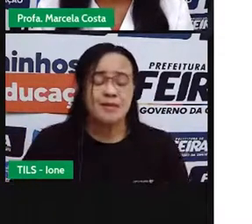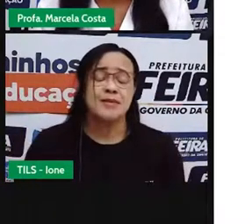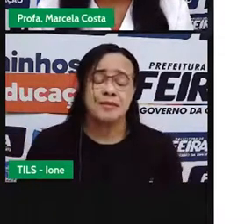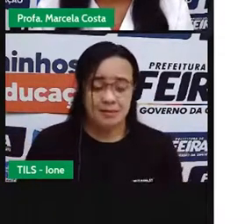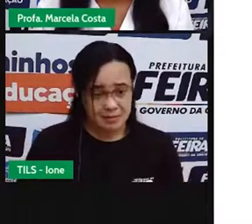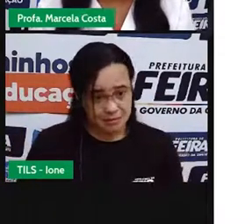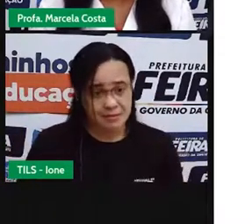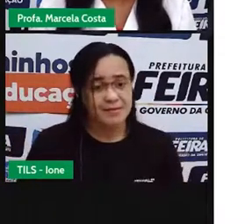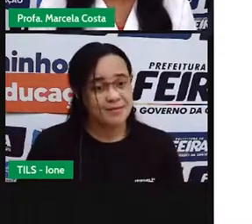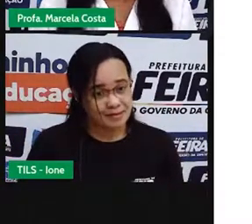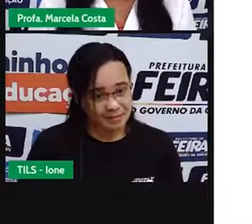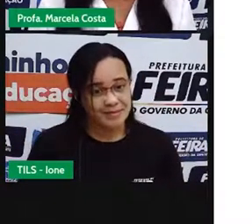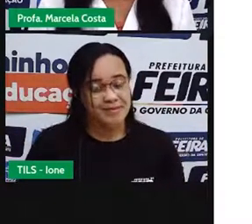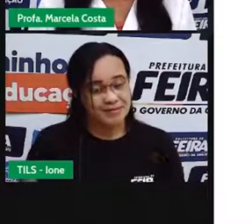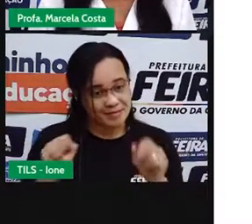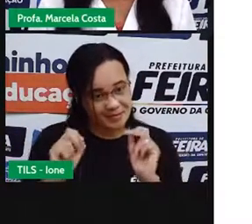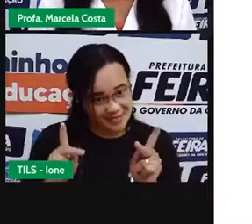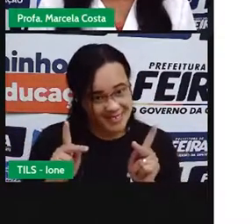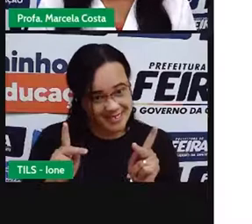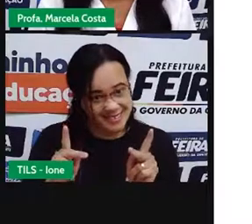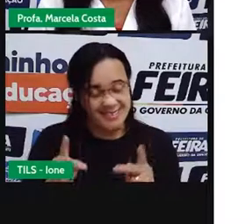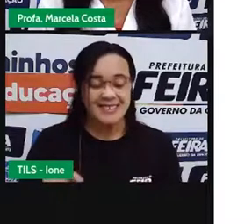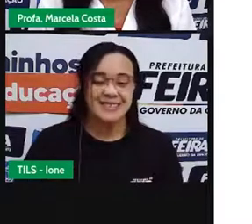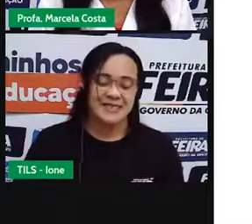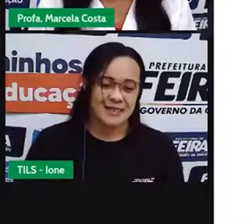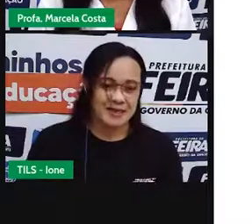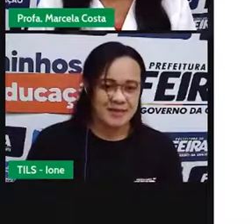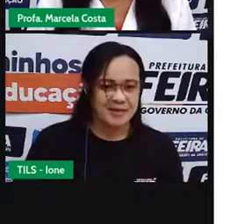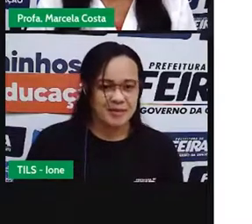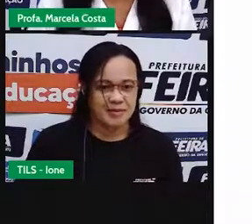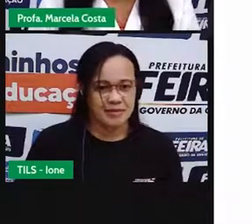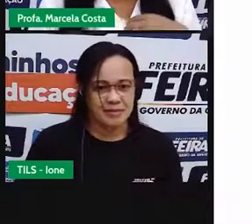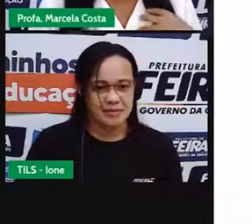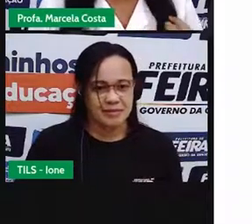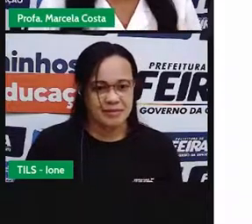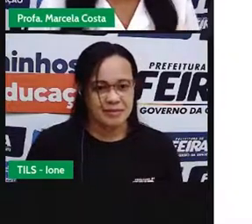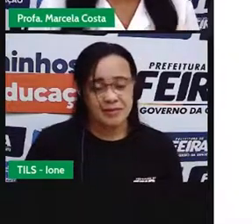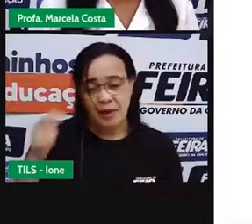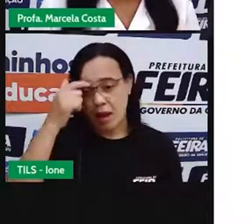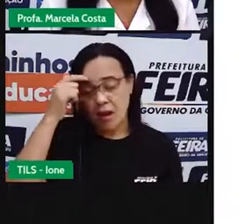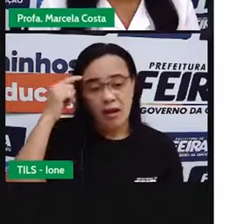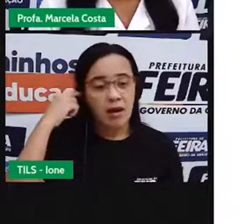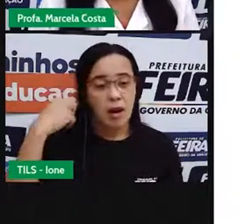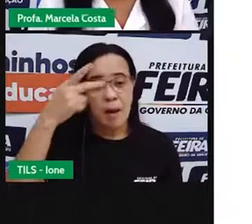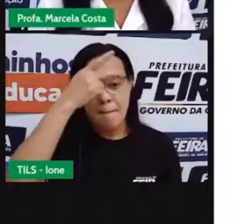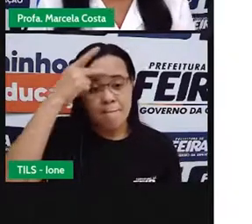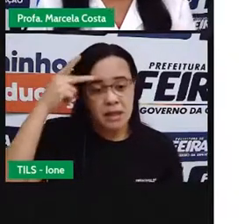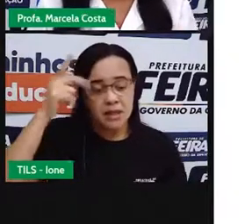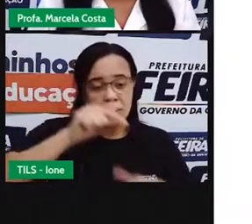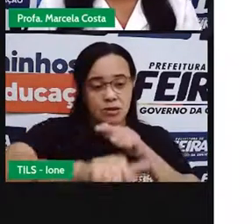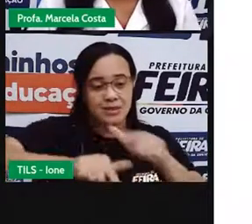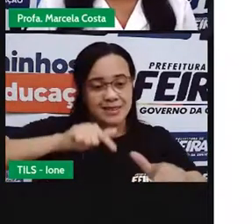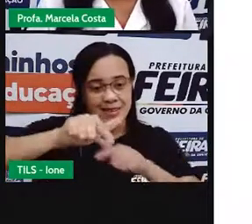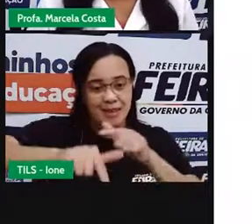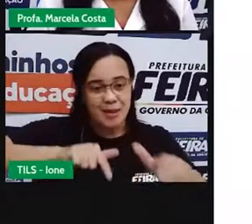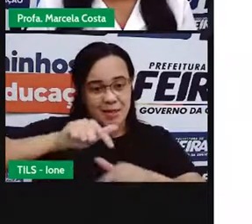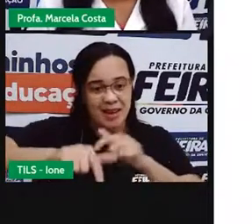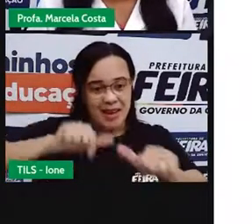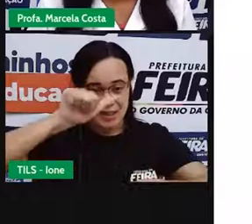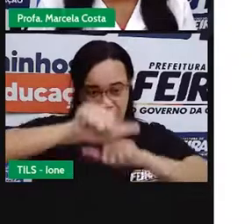com lixo, tá? Alguns são recicladores, estão vinculados